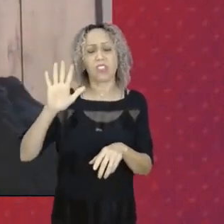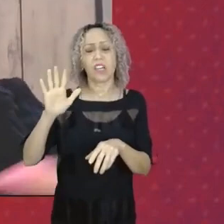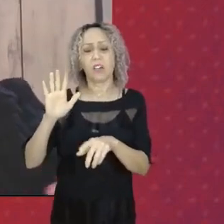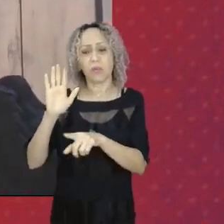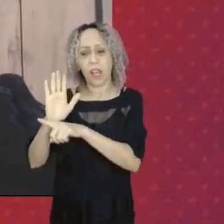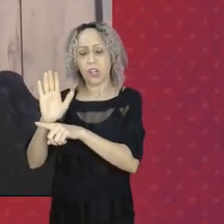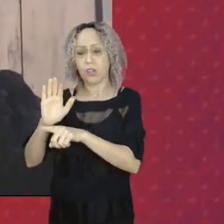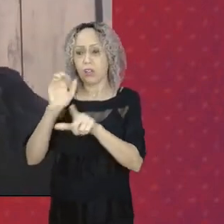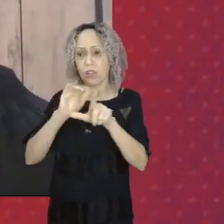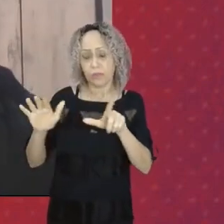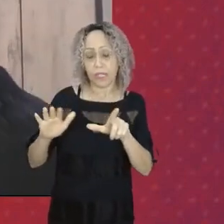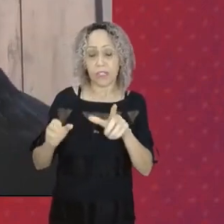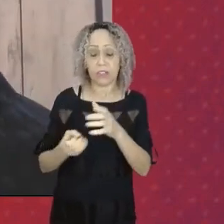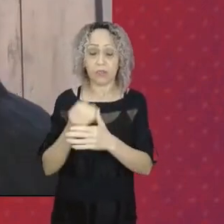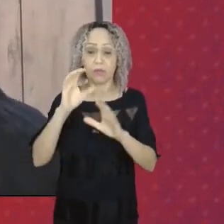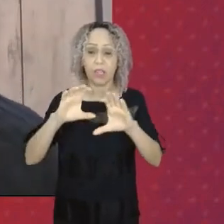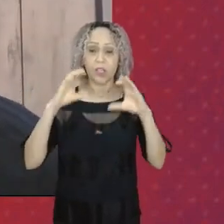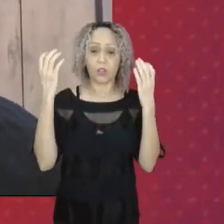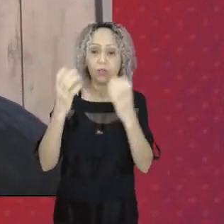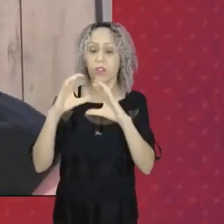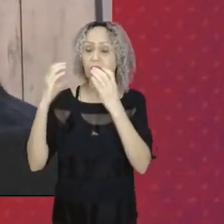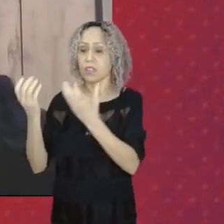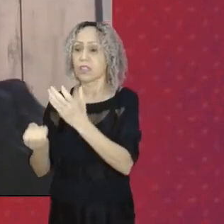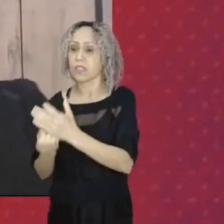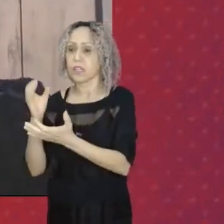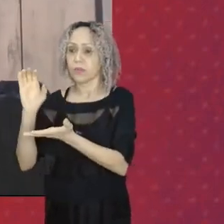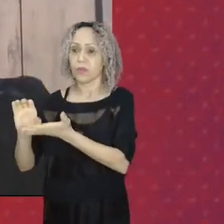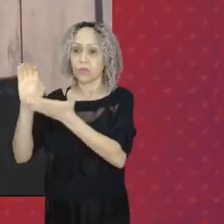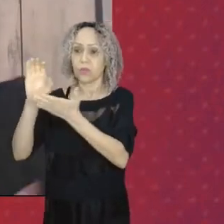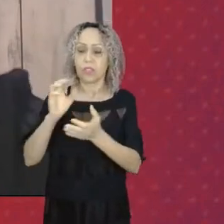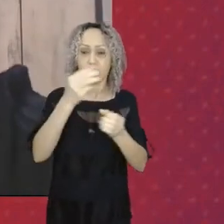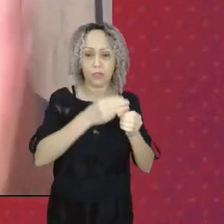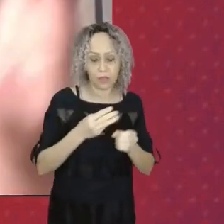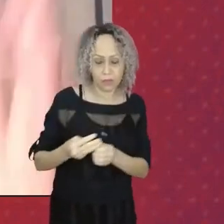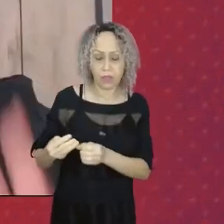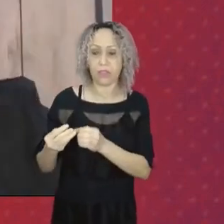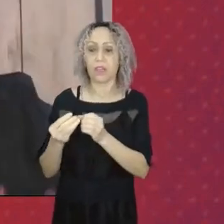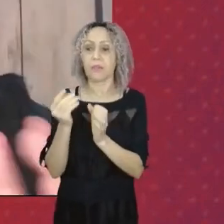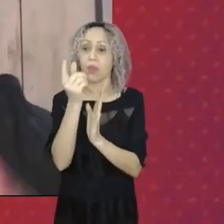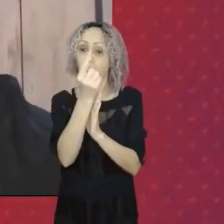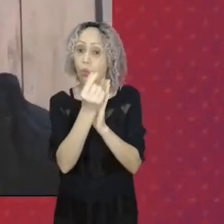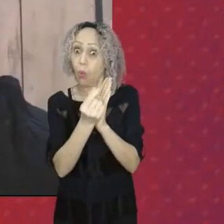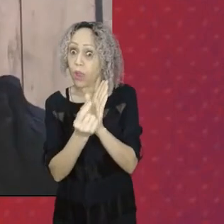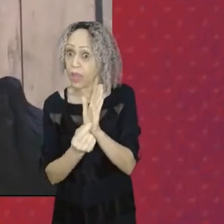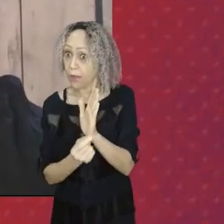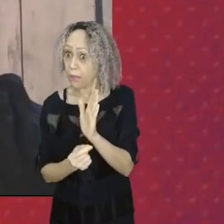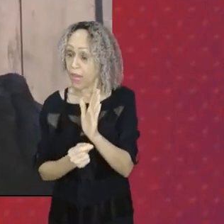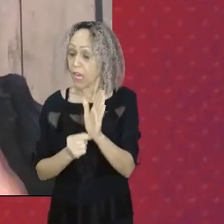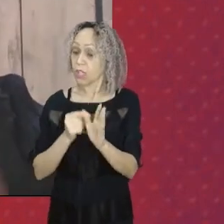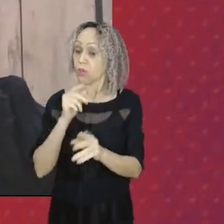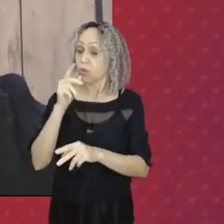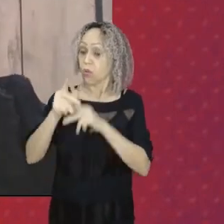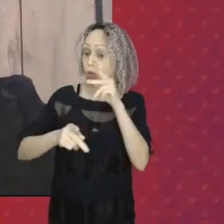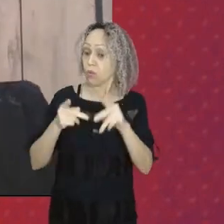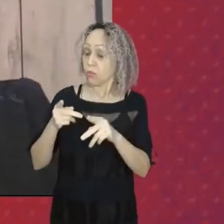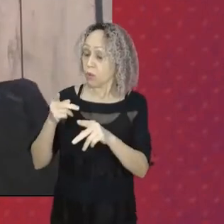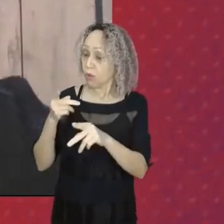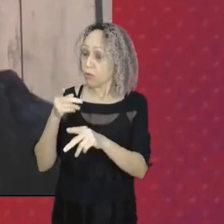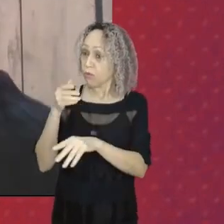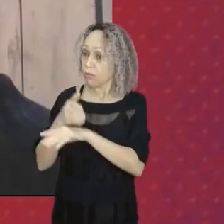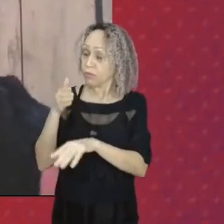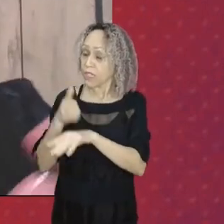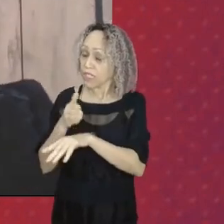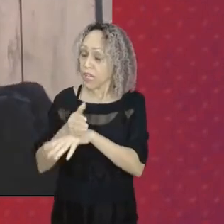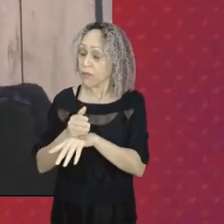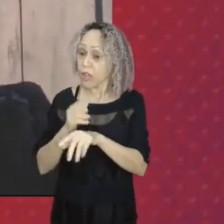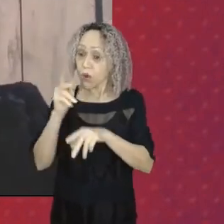LGBTs, criamos os conselhos municipais, né, criamos um orçamento participativo com a temática LGBT, então, ou seja, era o povo